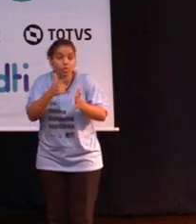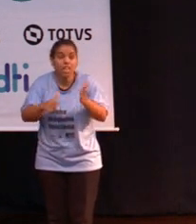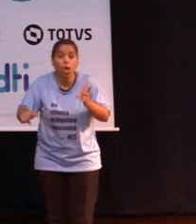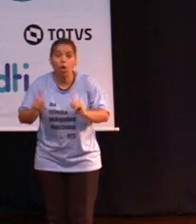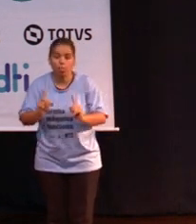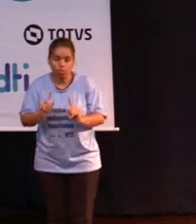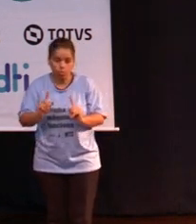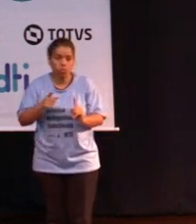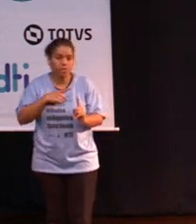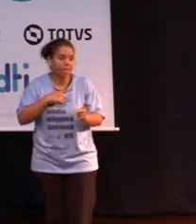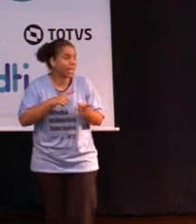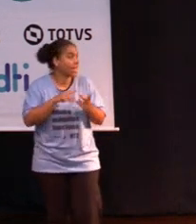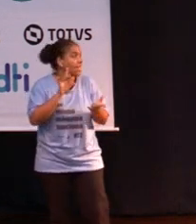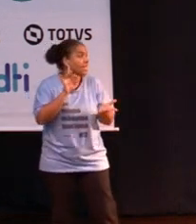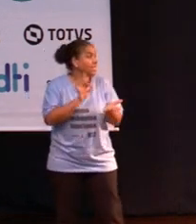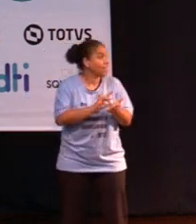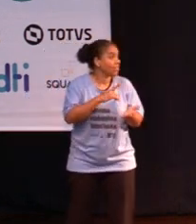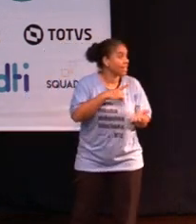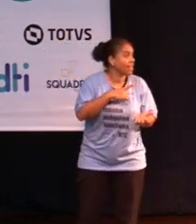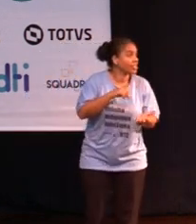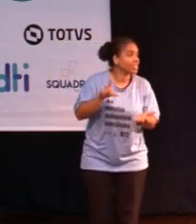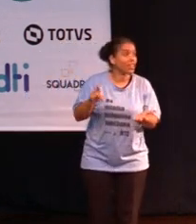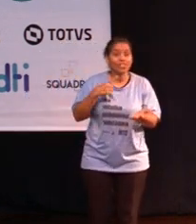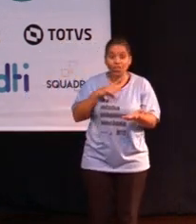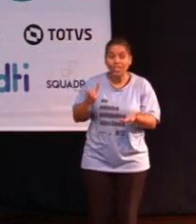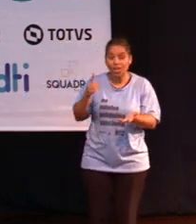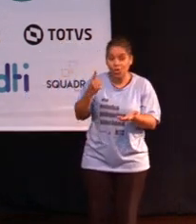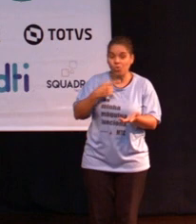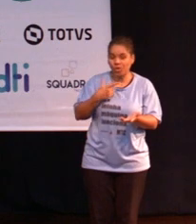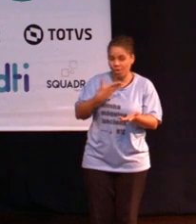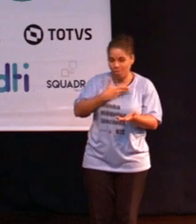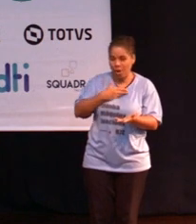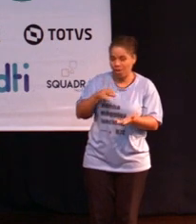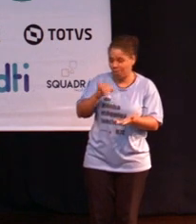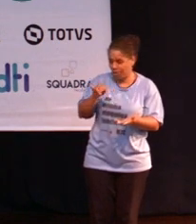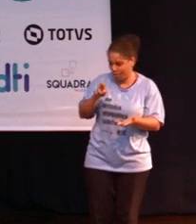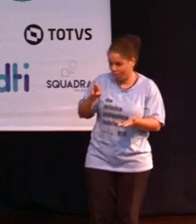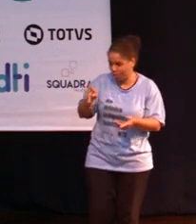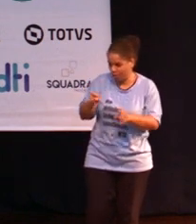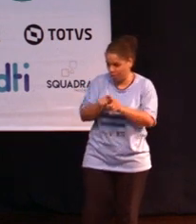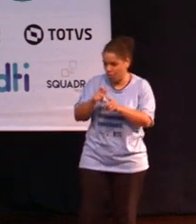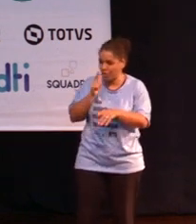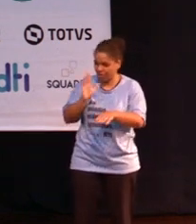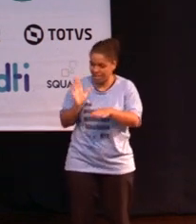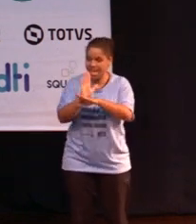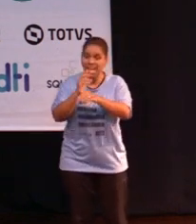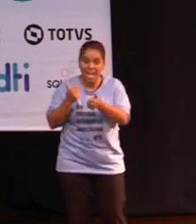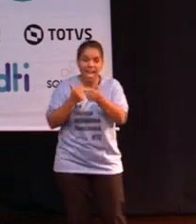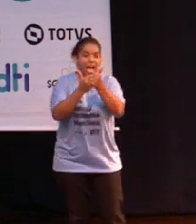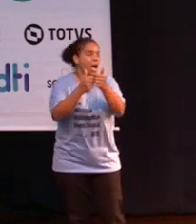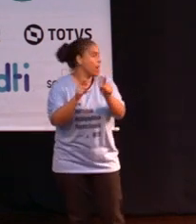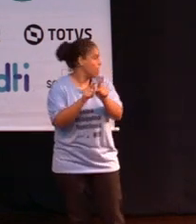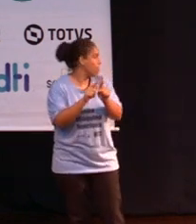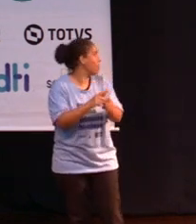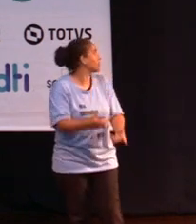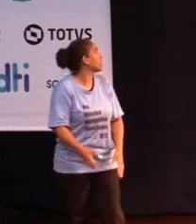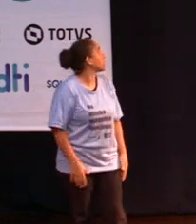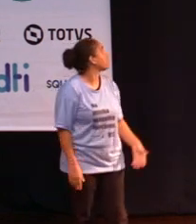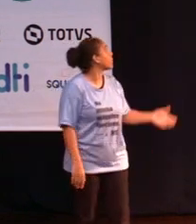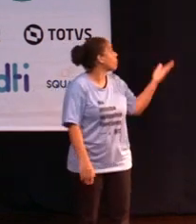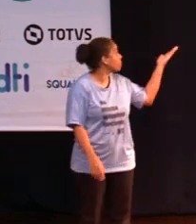e na verdade só tem um que na verdade o nome de julho no amigo meu como é que funciona a criação de um ambiente né